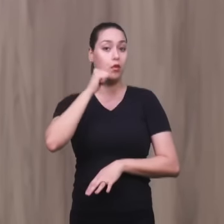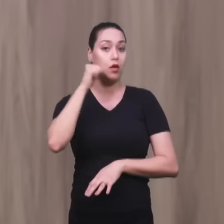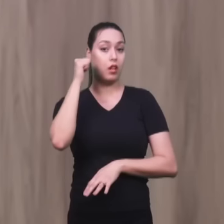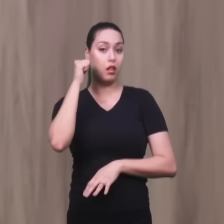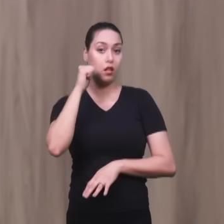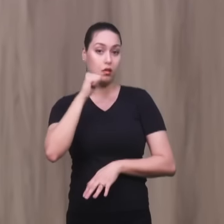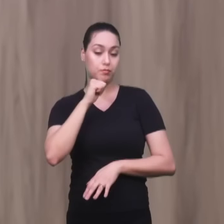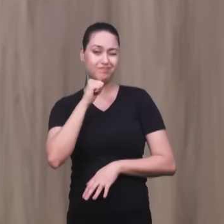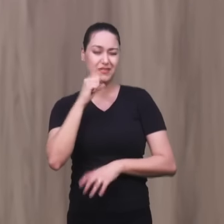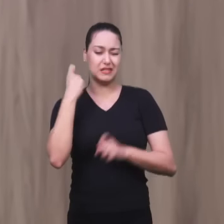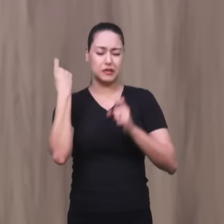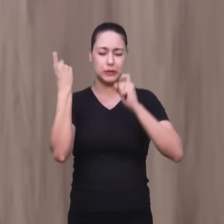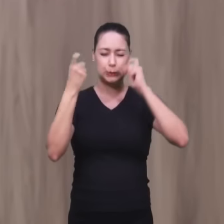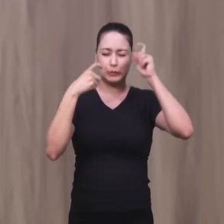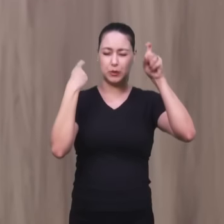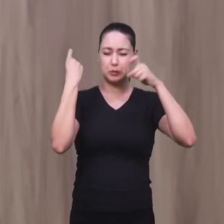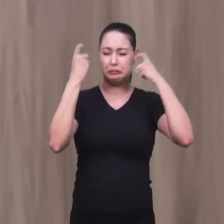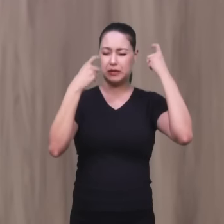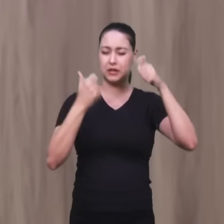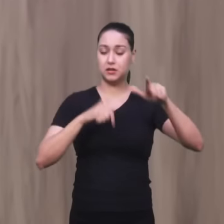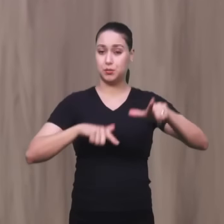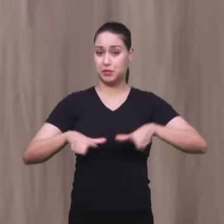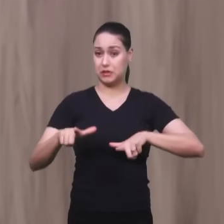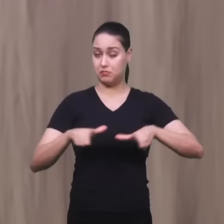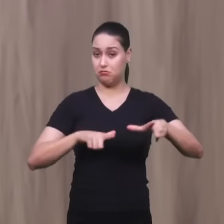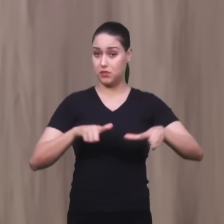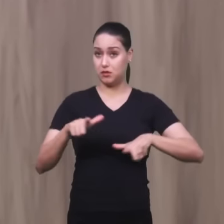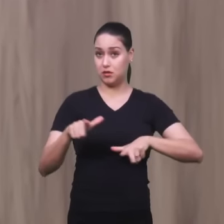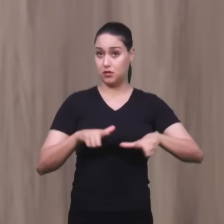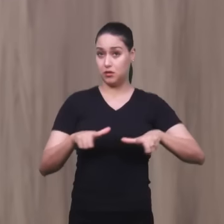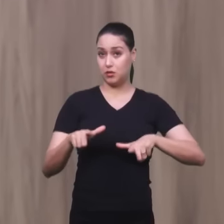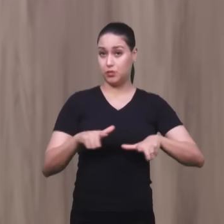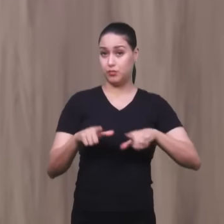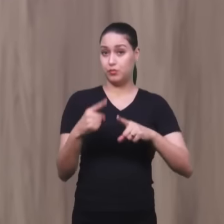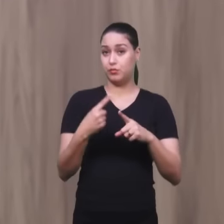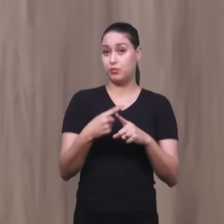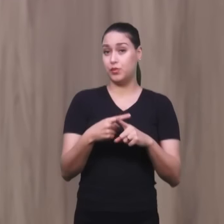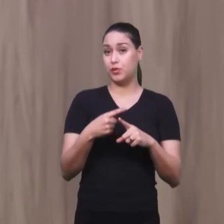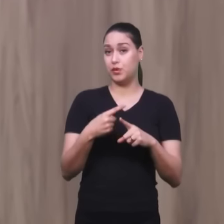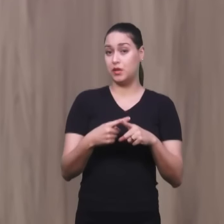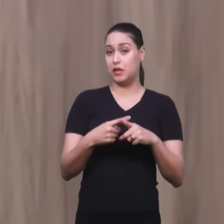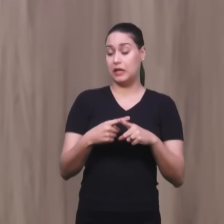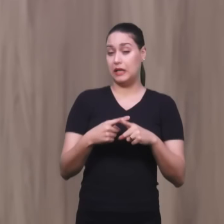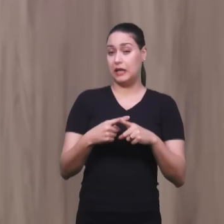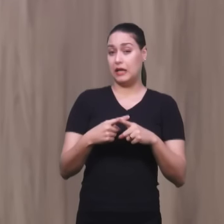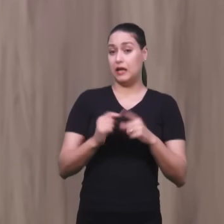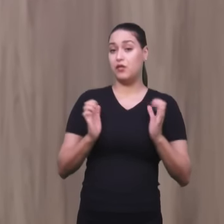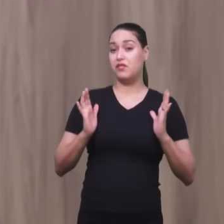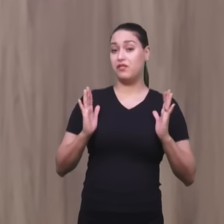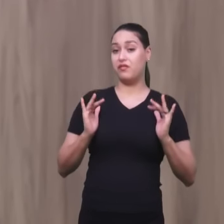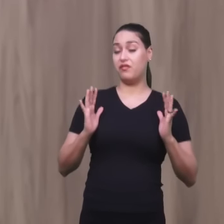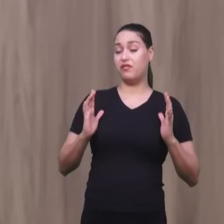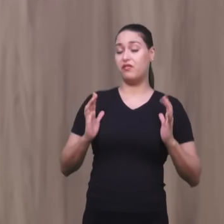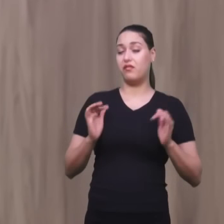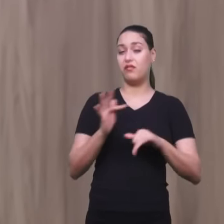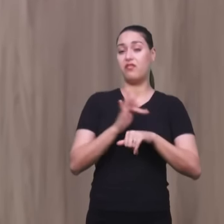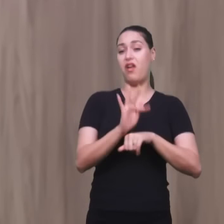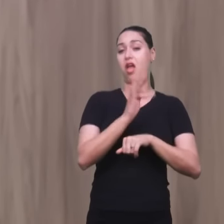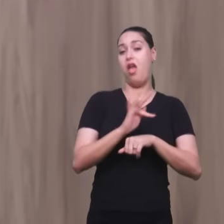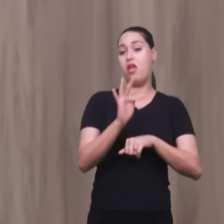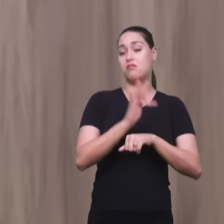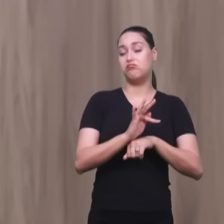Pois ela Retornou Das férias E sua escala De serviço Foi alterada